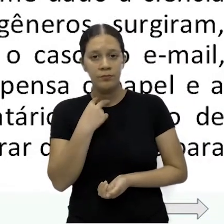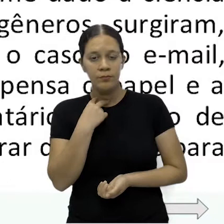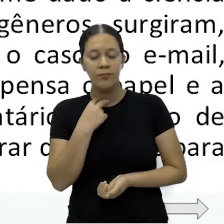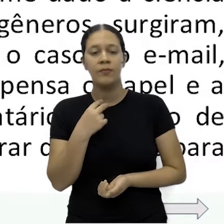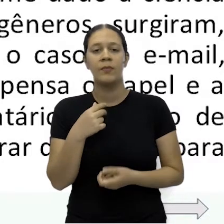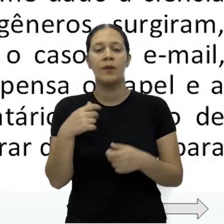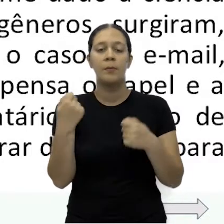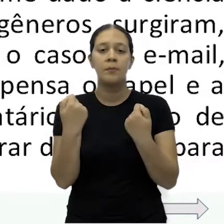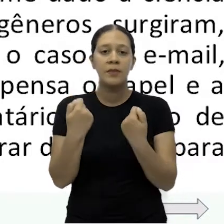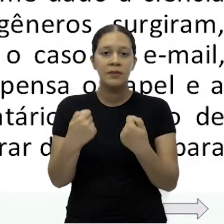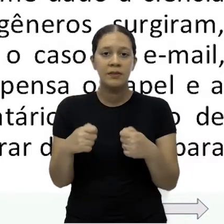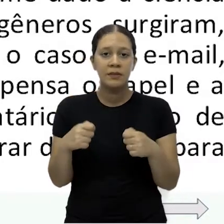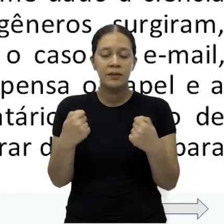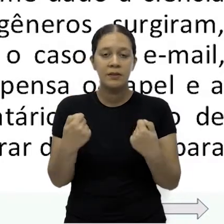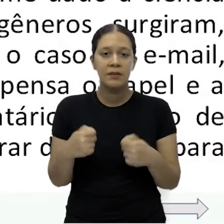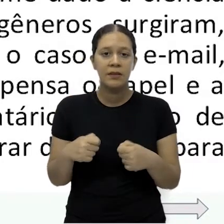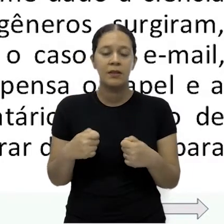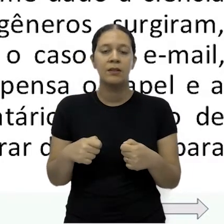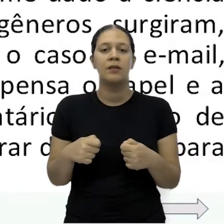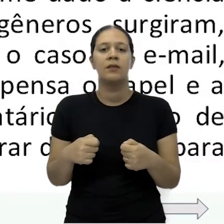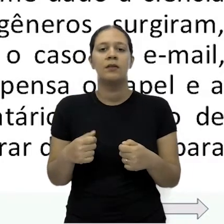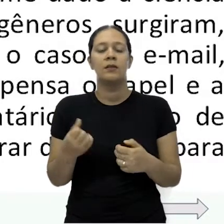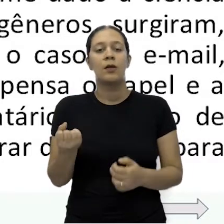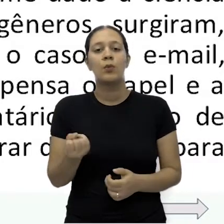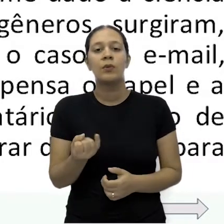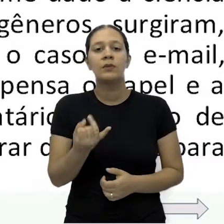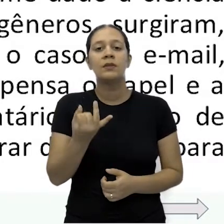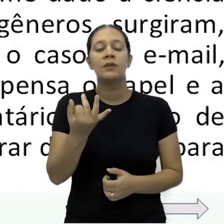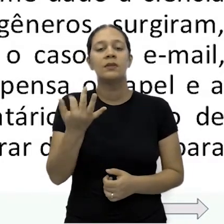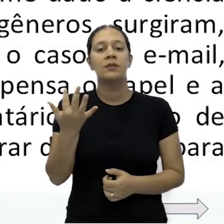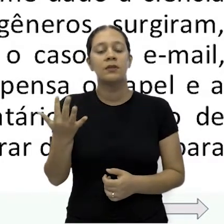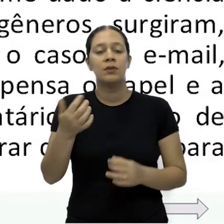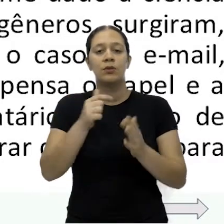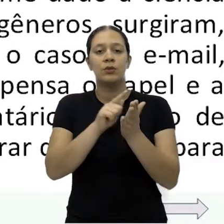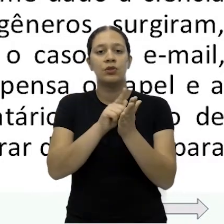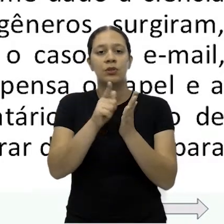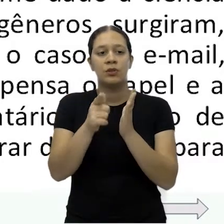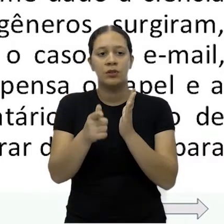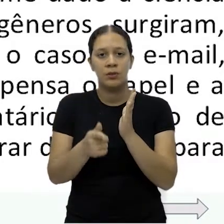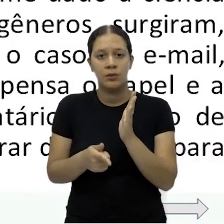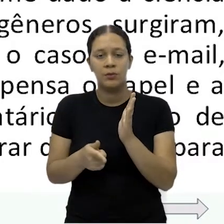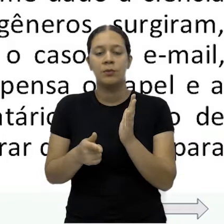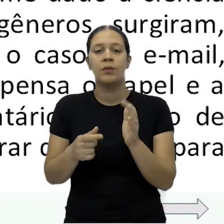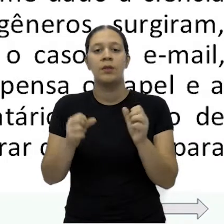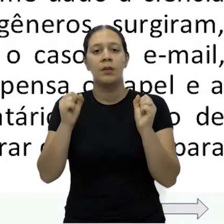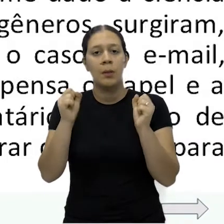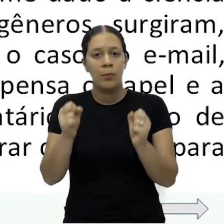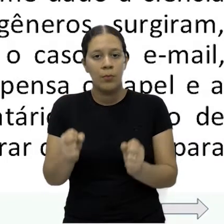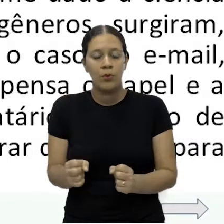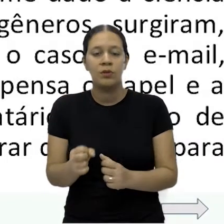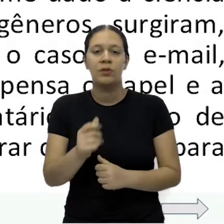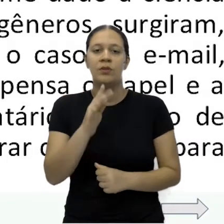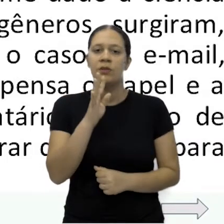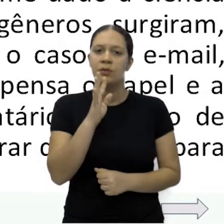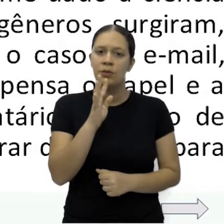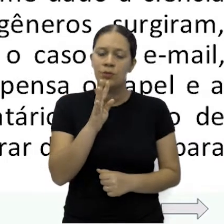Não podemos precisar a quantidade de gêneros, mas podemos conhecê-los